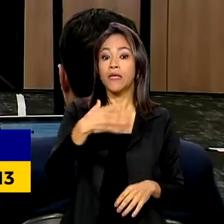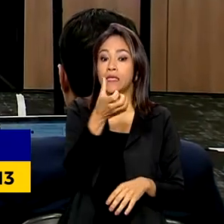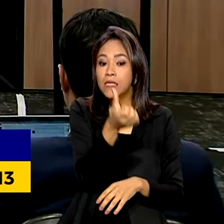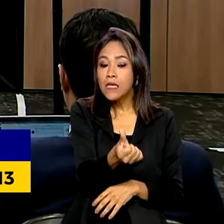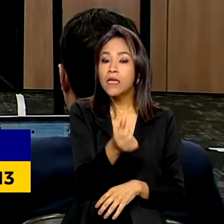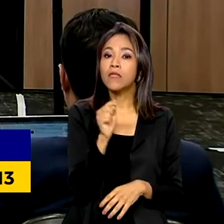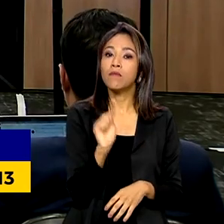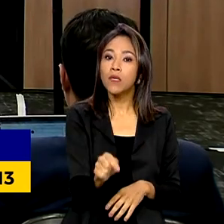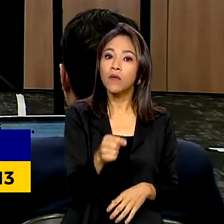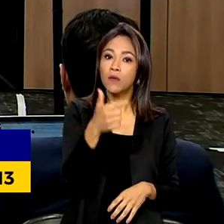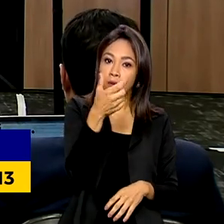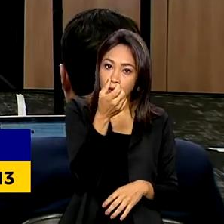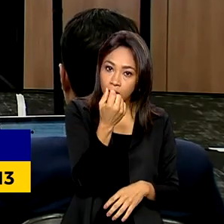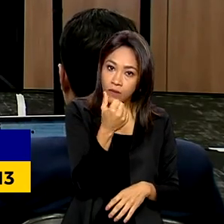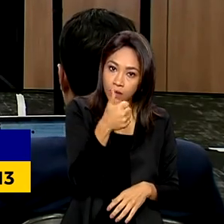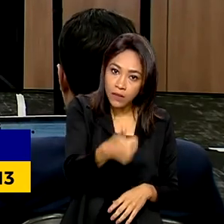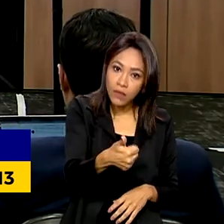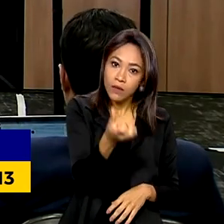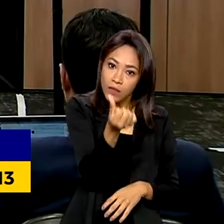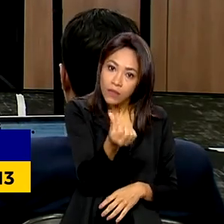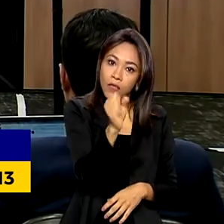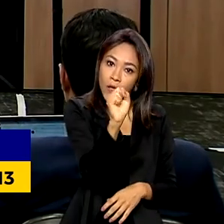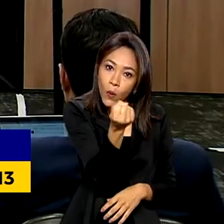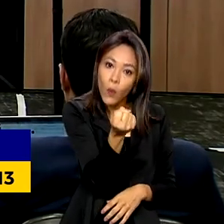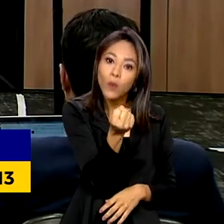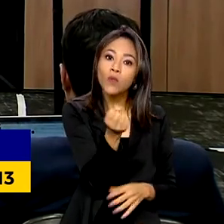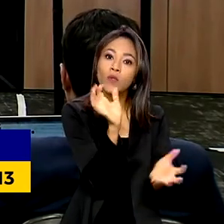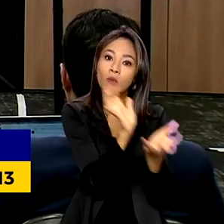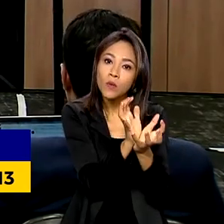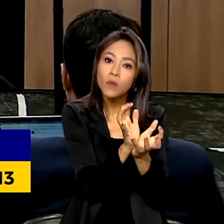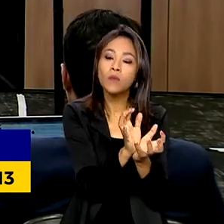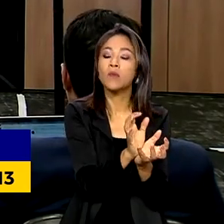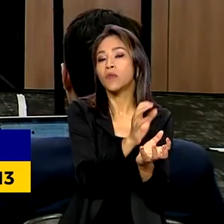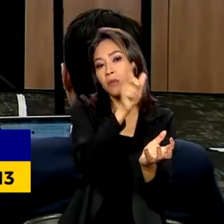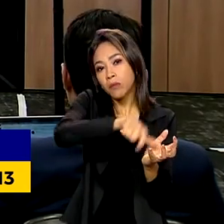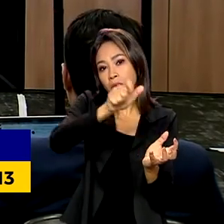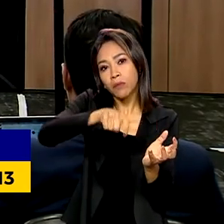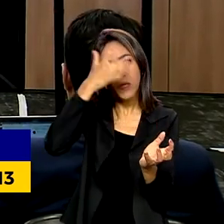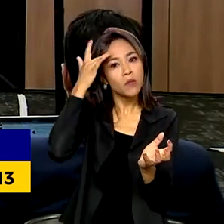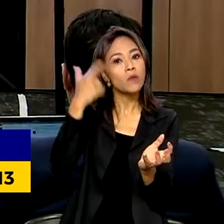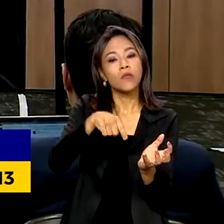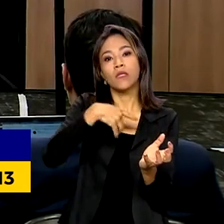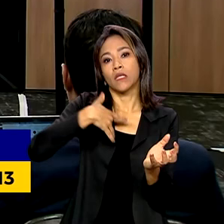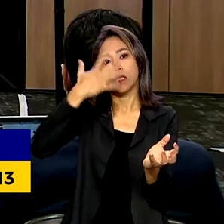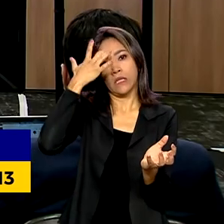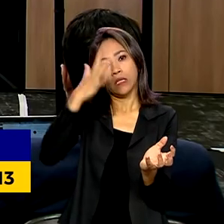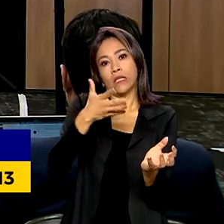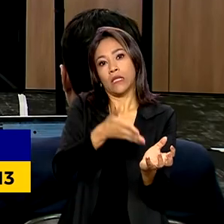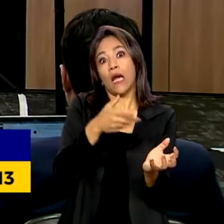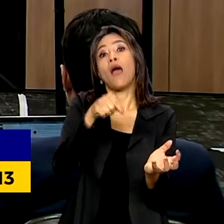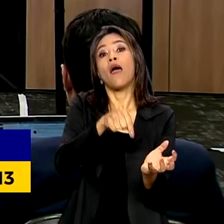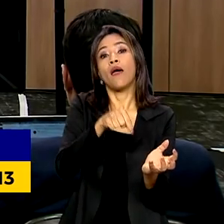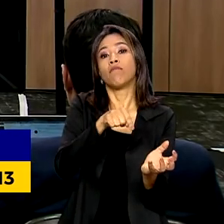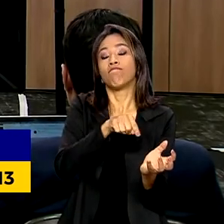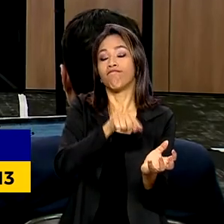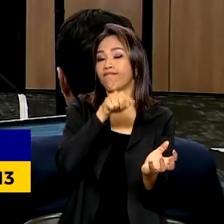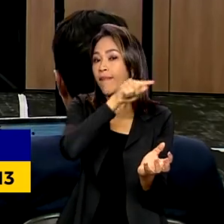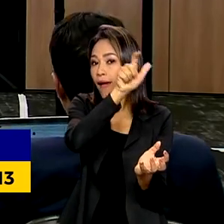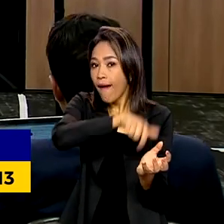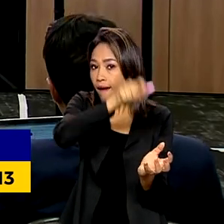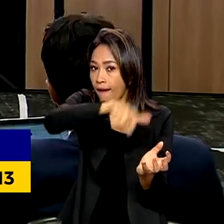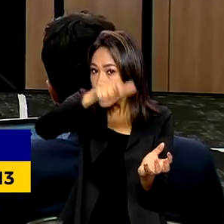6.168 alvos em potencial quem são esses 6.168 aulas em potencial aqueles que